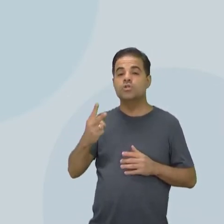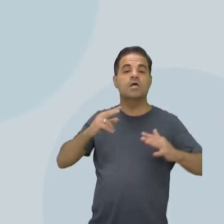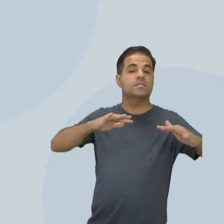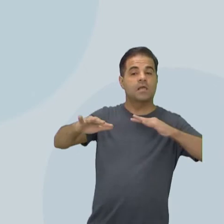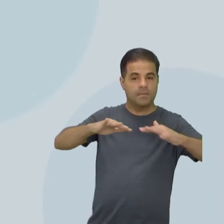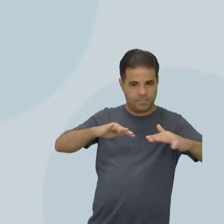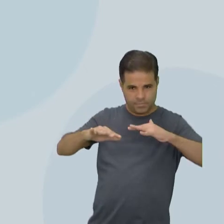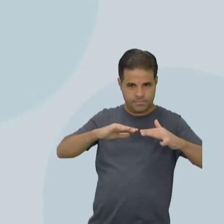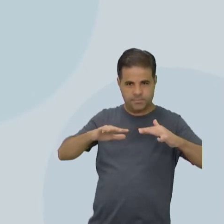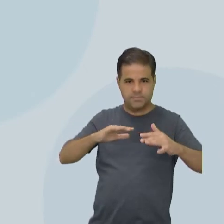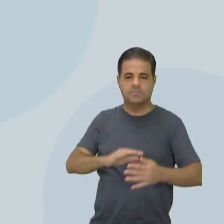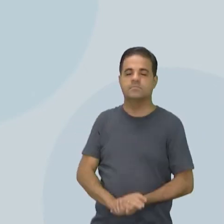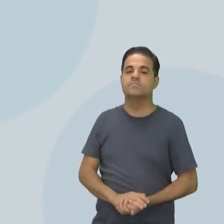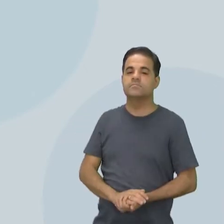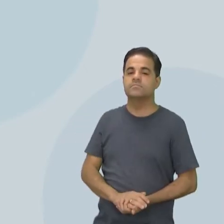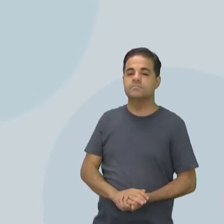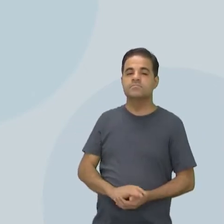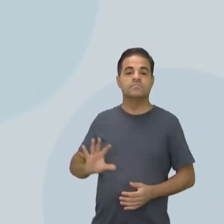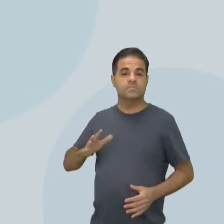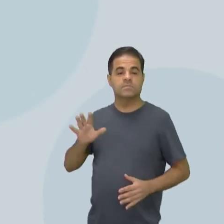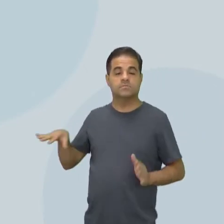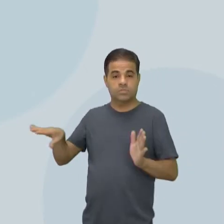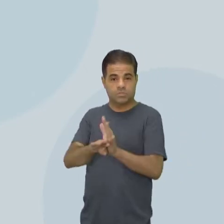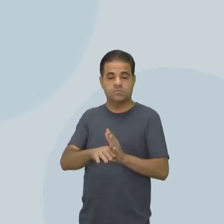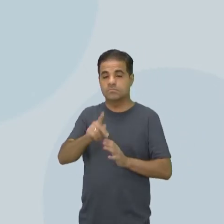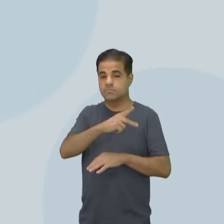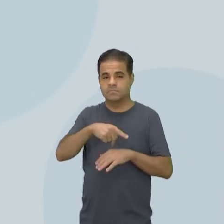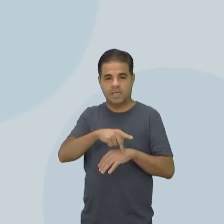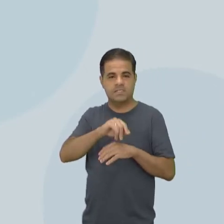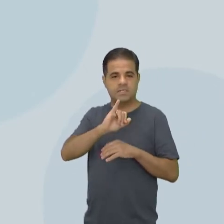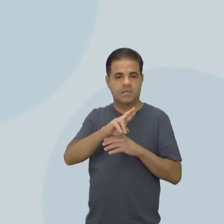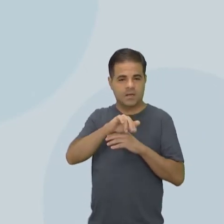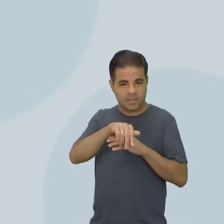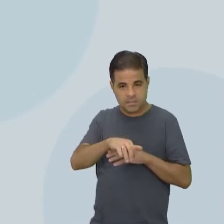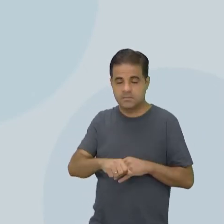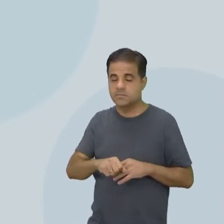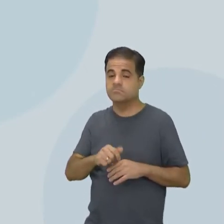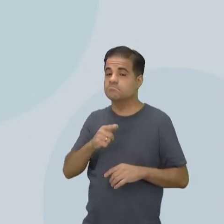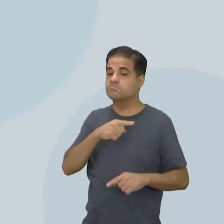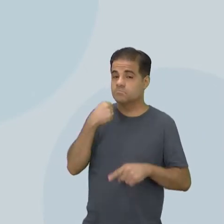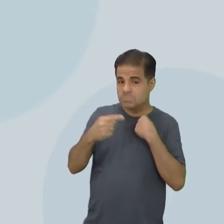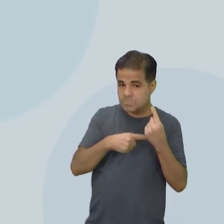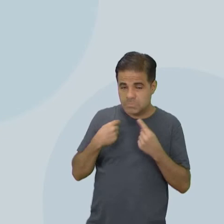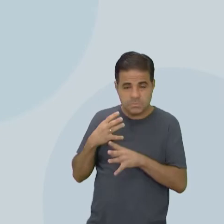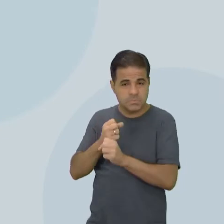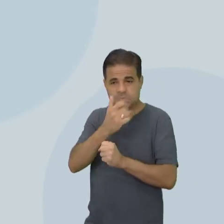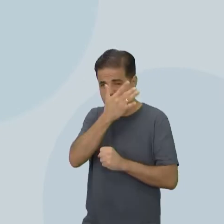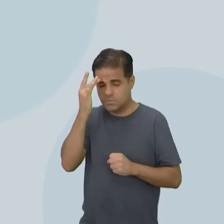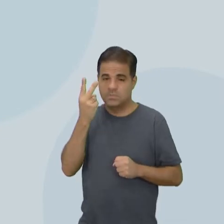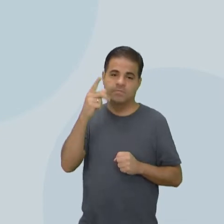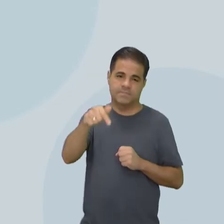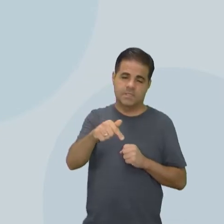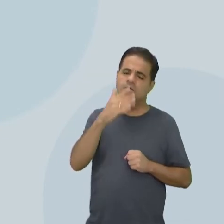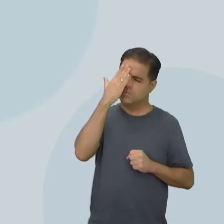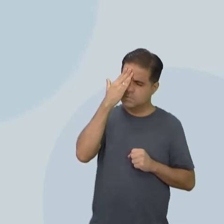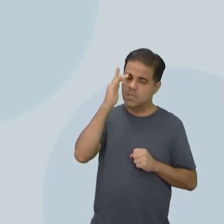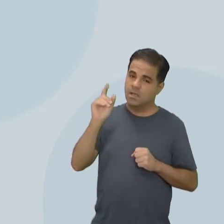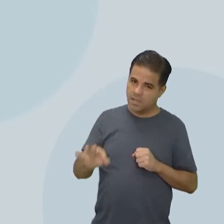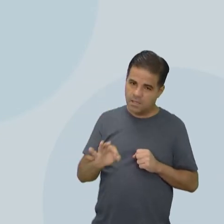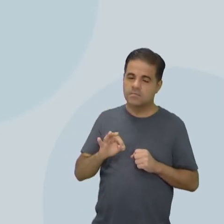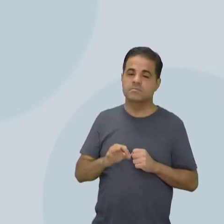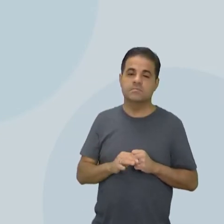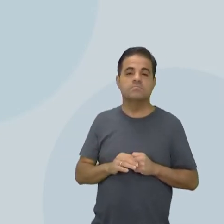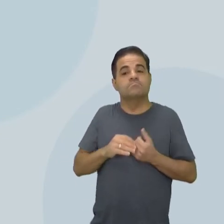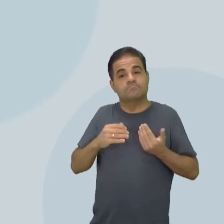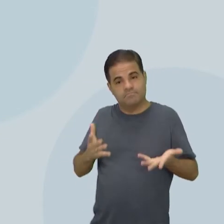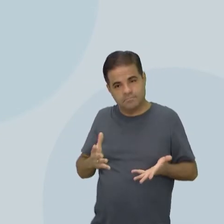terremotos atingem o Iraque, matando pelo menos 27. Então eu sei que at least é pelo